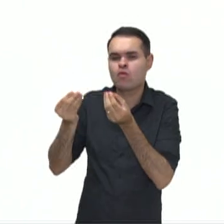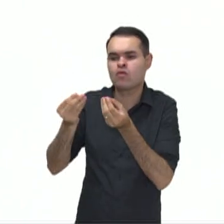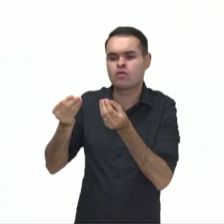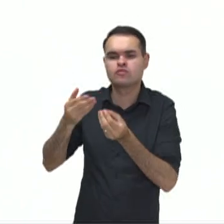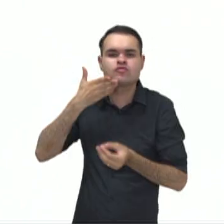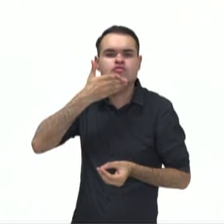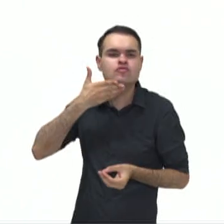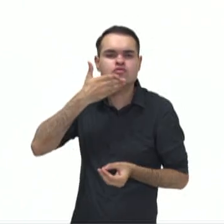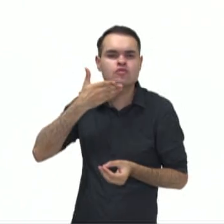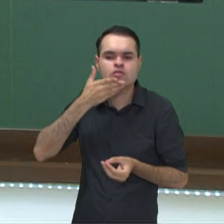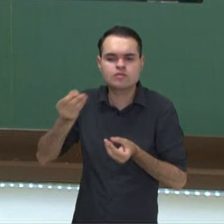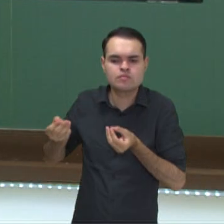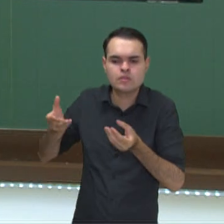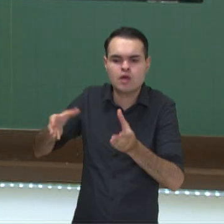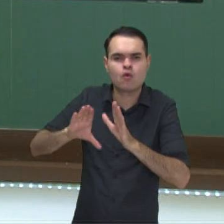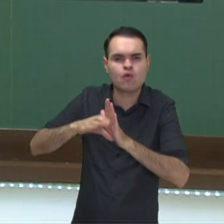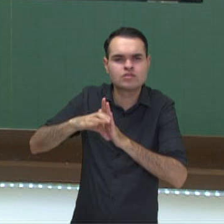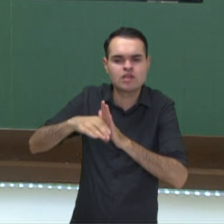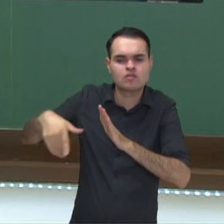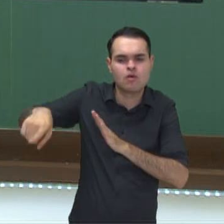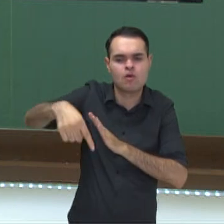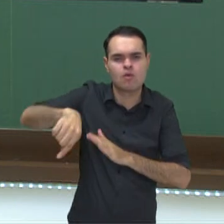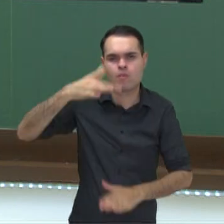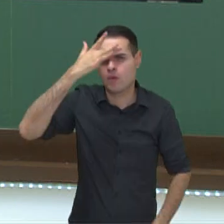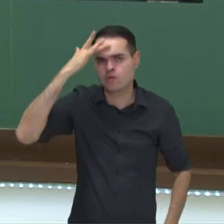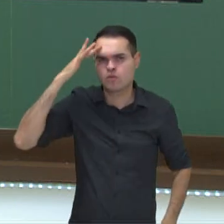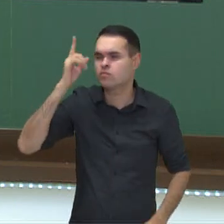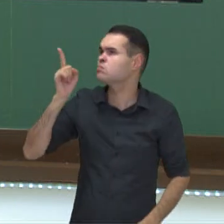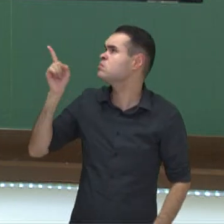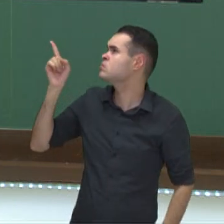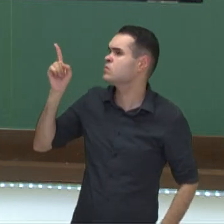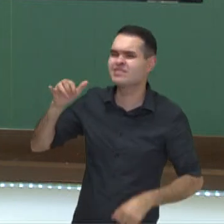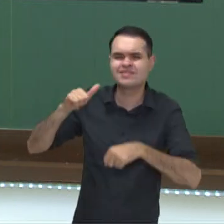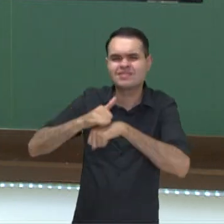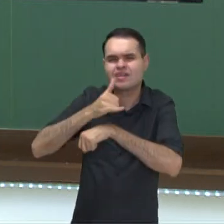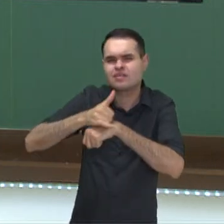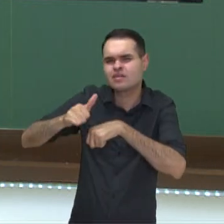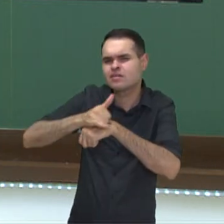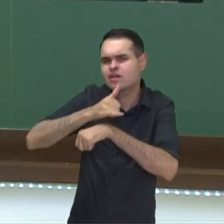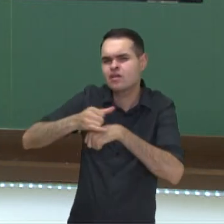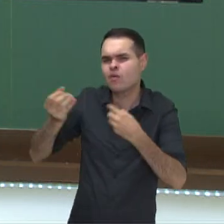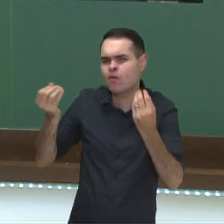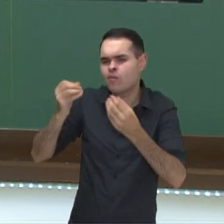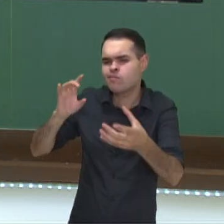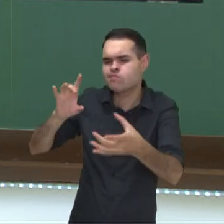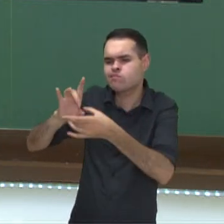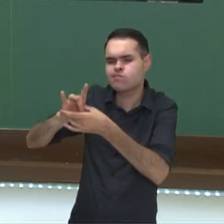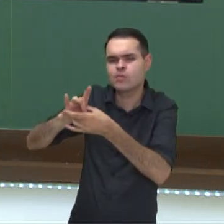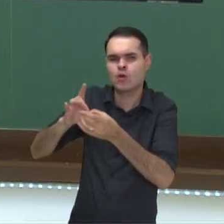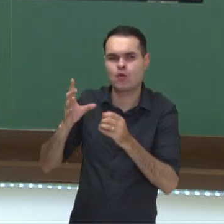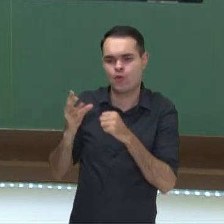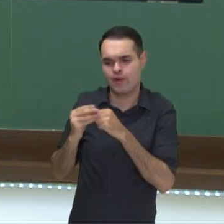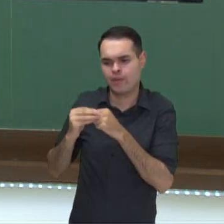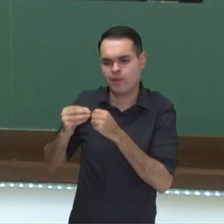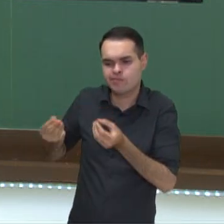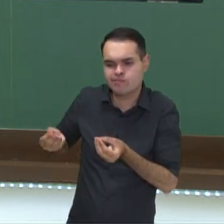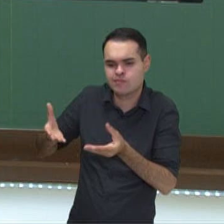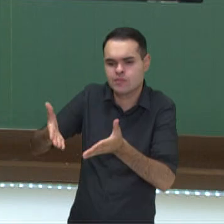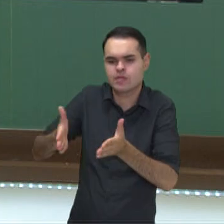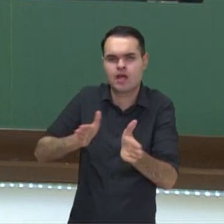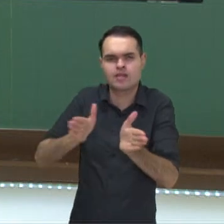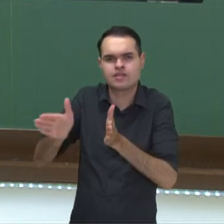em geral? Então verifique no trecho que estratégia foi usada para se aproximar e trazer o conhecimento de uma maneira